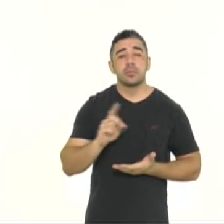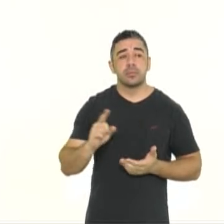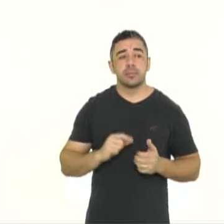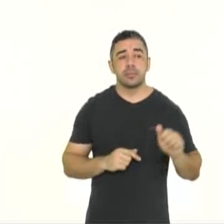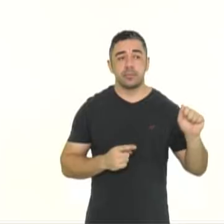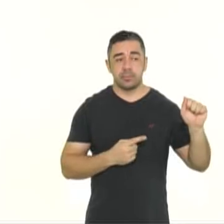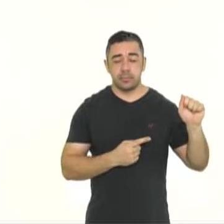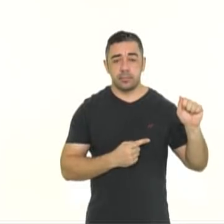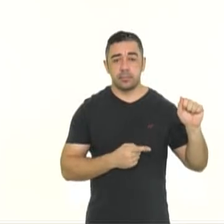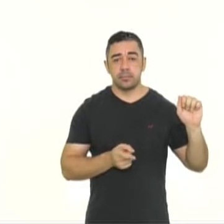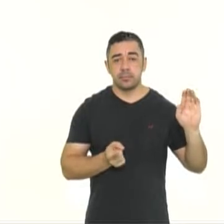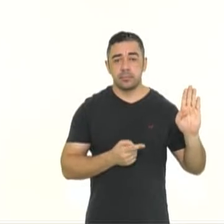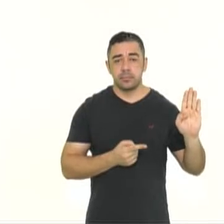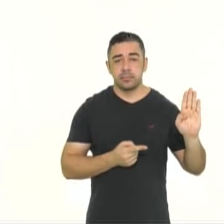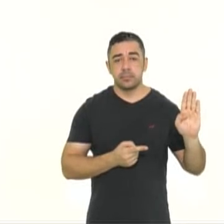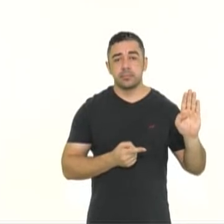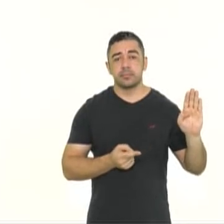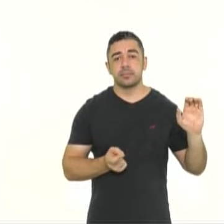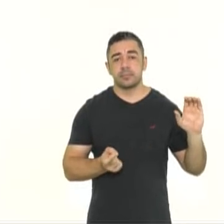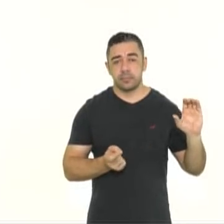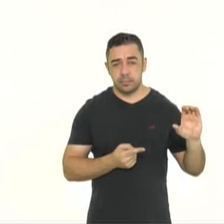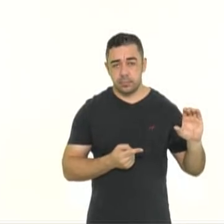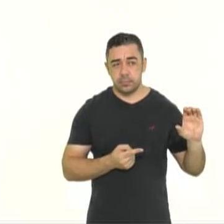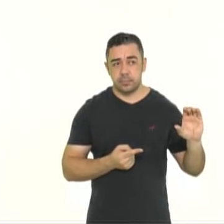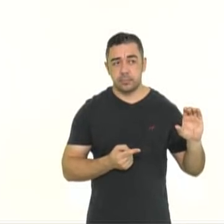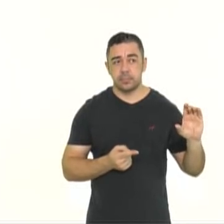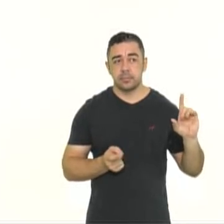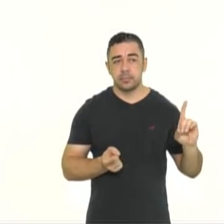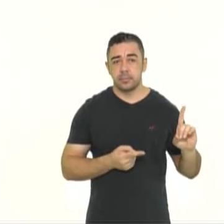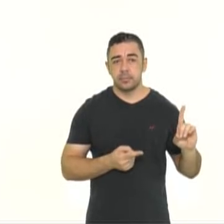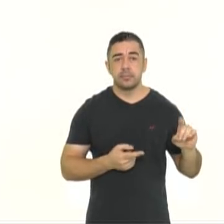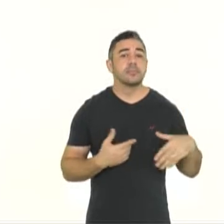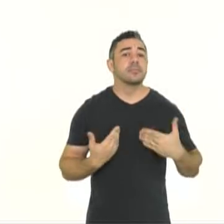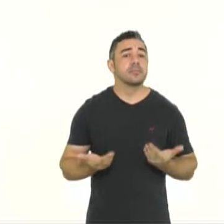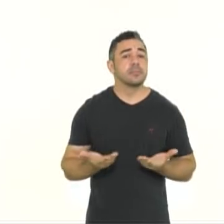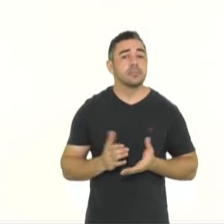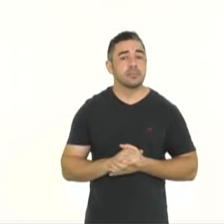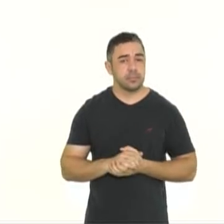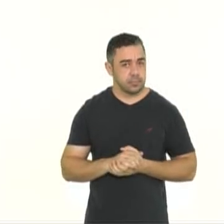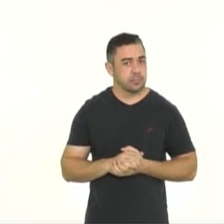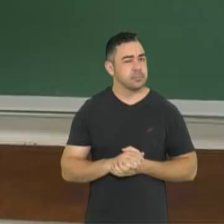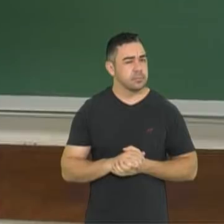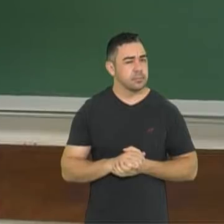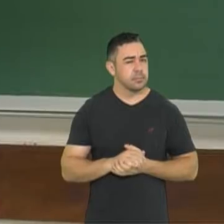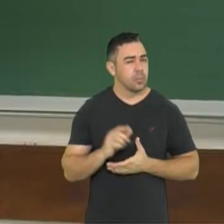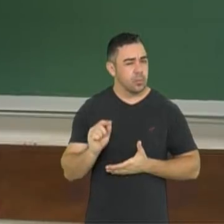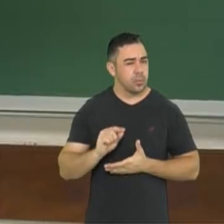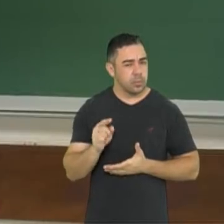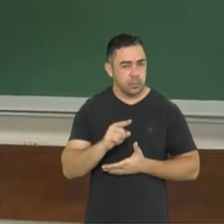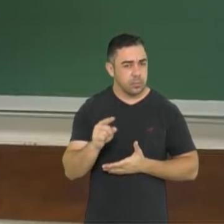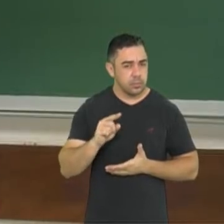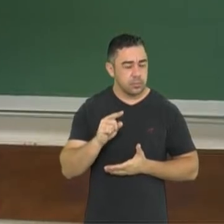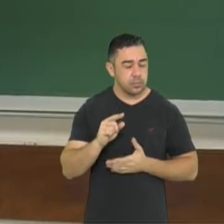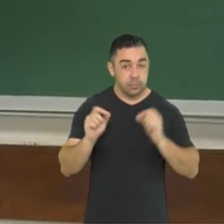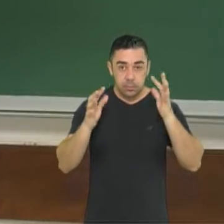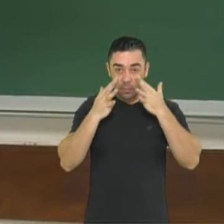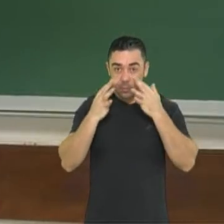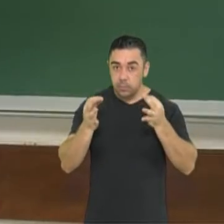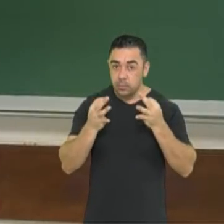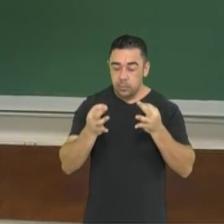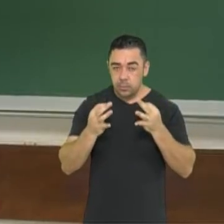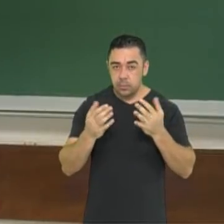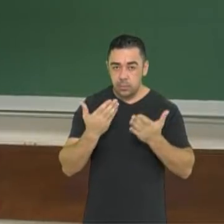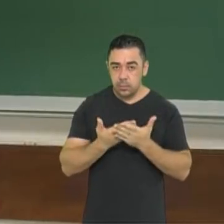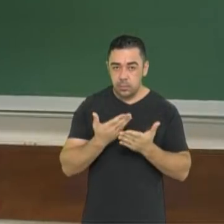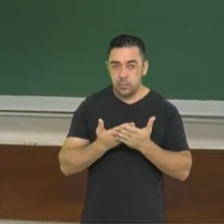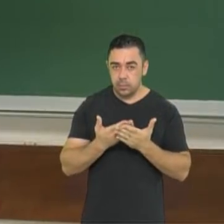Suzerania? B. Vassalagem? C. Condados? D. Marcas. Vamos ver quem ficou bastante atento nessa aula,